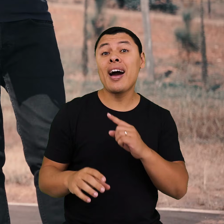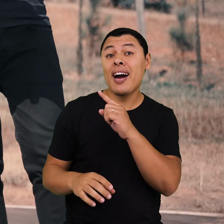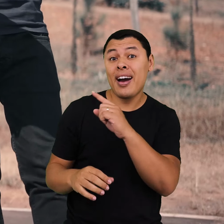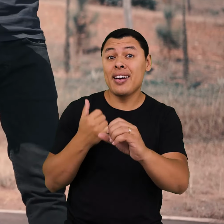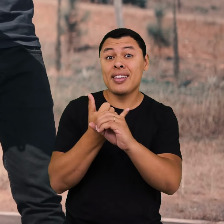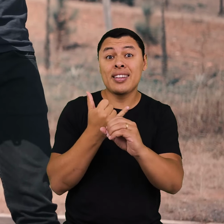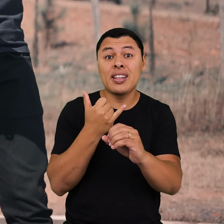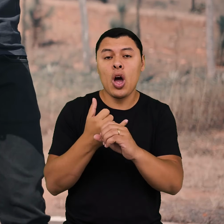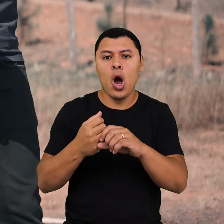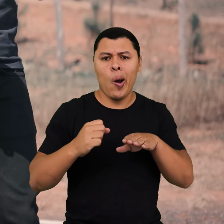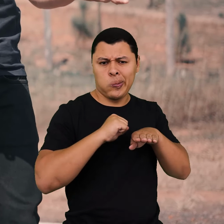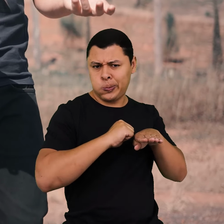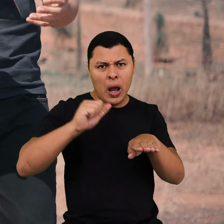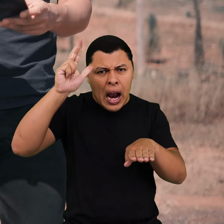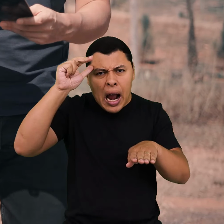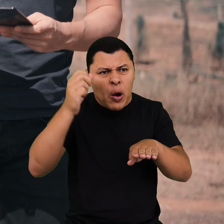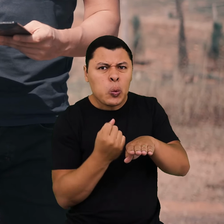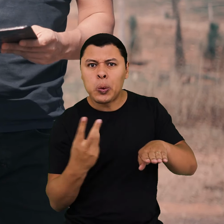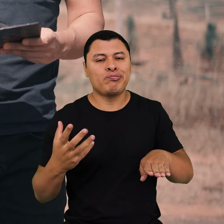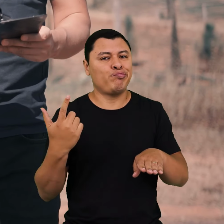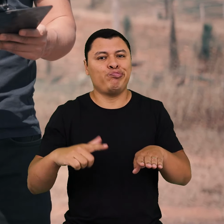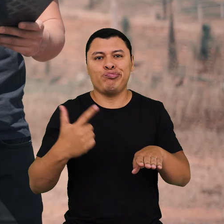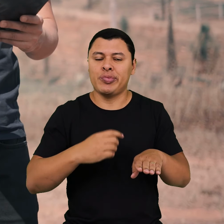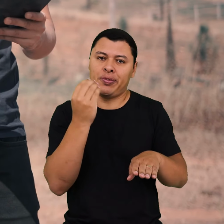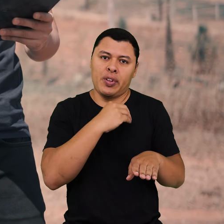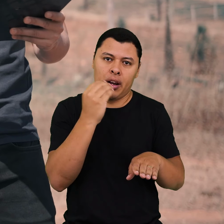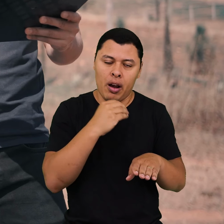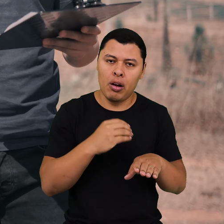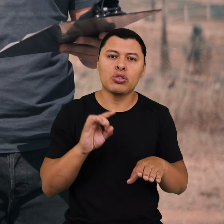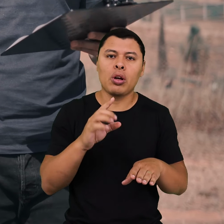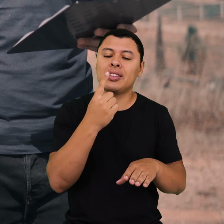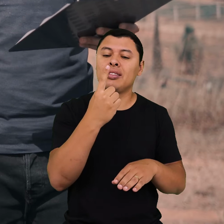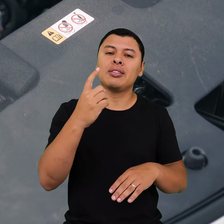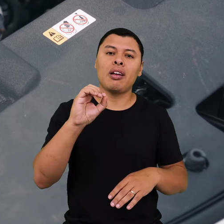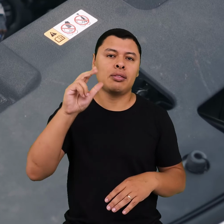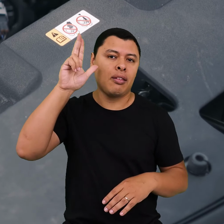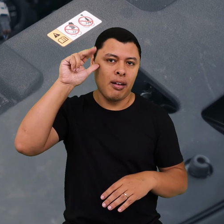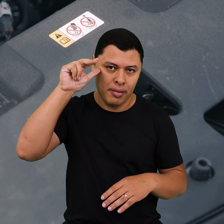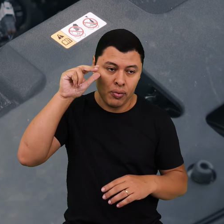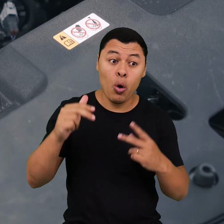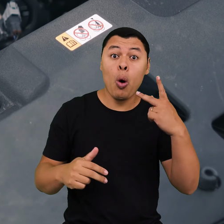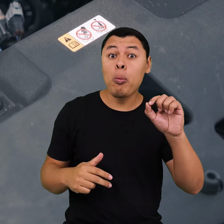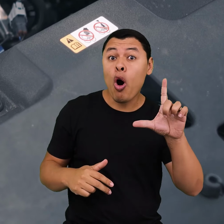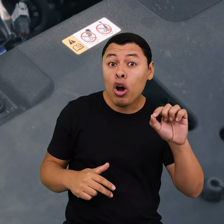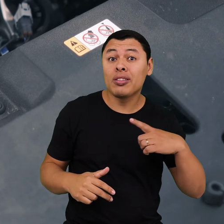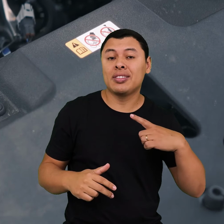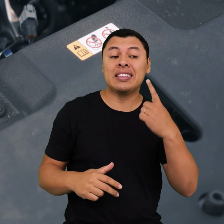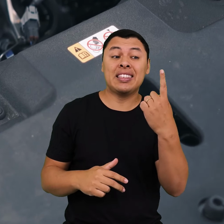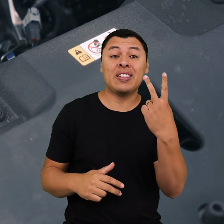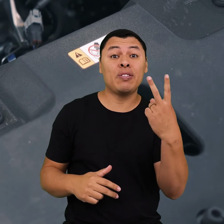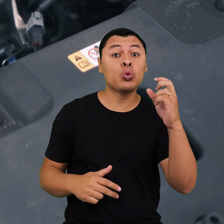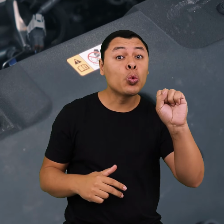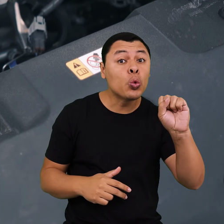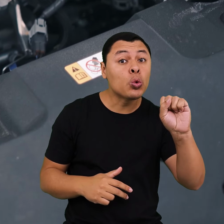carro menos potente e também o menos torcudo aí de todos os rivais, né? Então a gente tem 110 cavalos, enquanto o Polo, por exemplo, tem